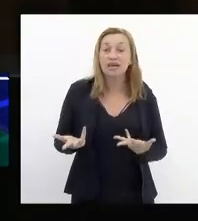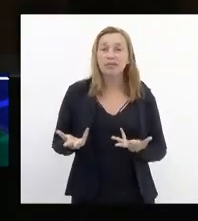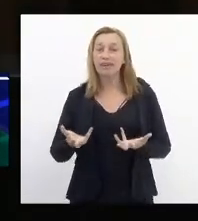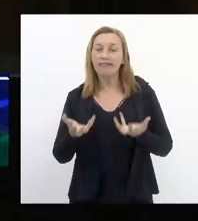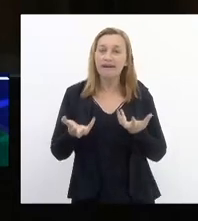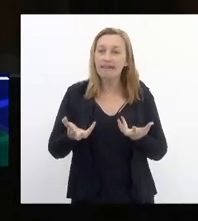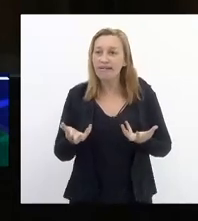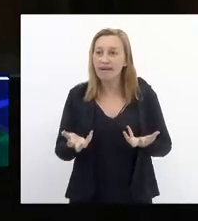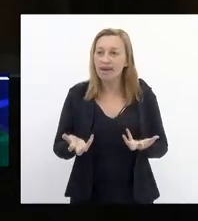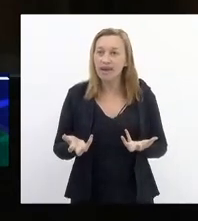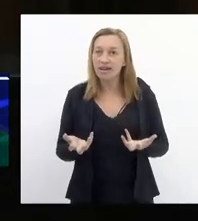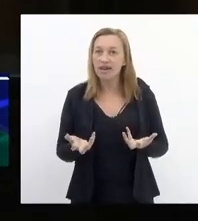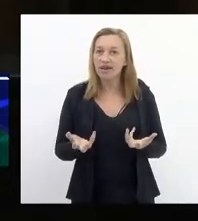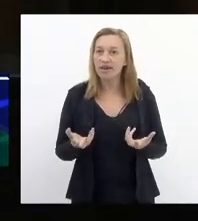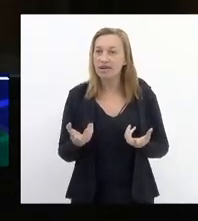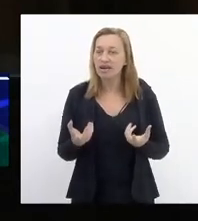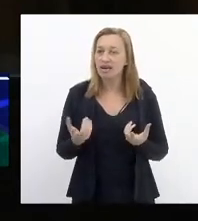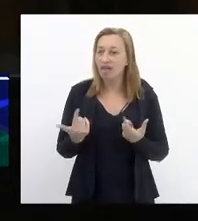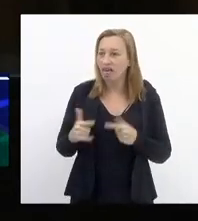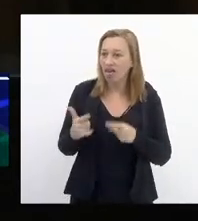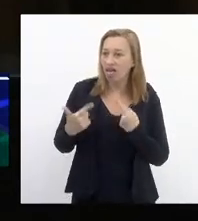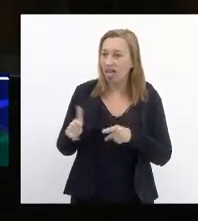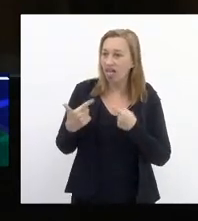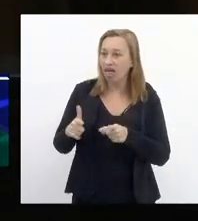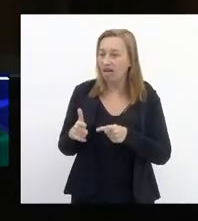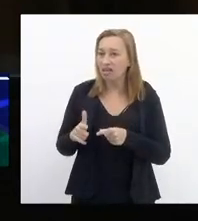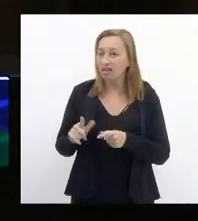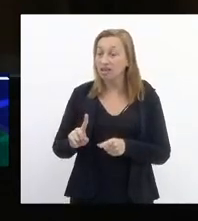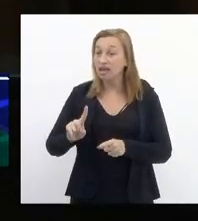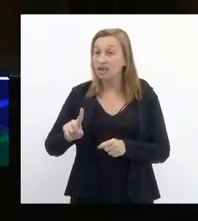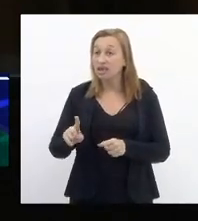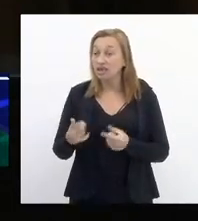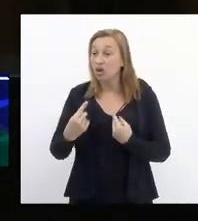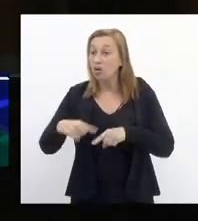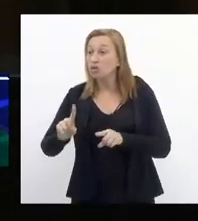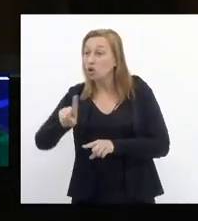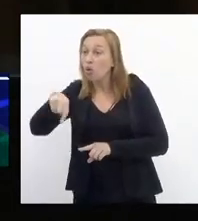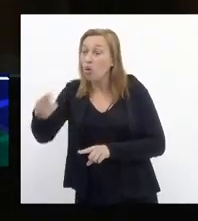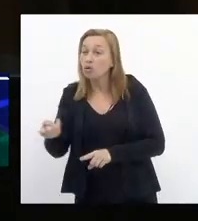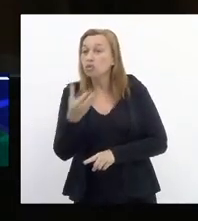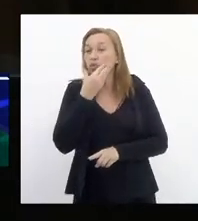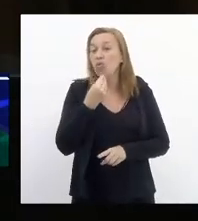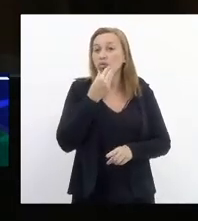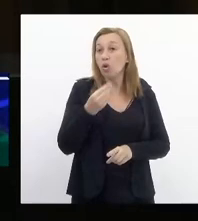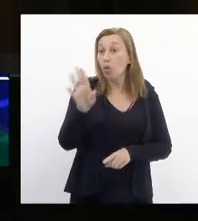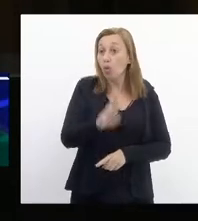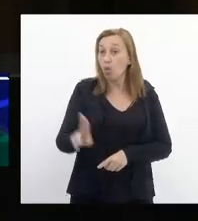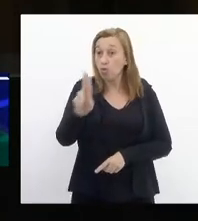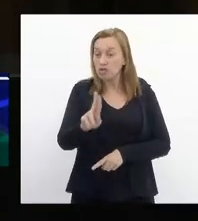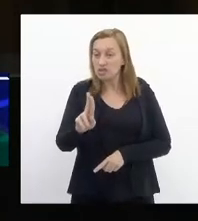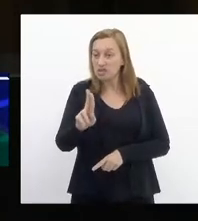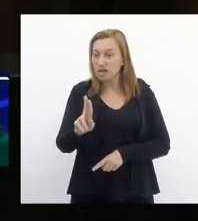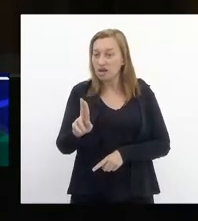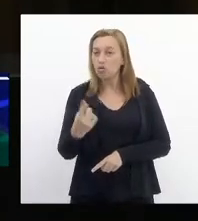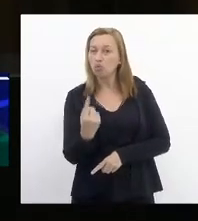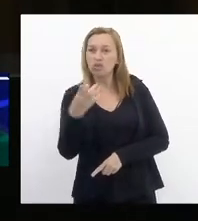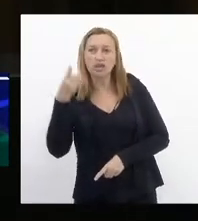tentar persuadir e atacar outro homem usa uma parlamentar dessa casa, porque não é